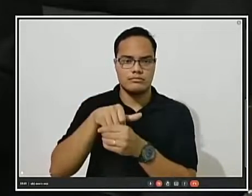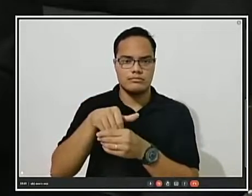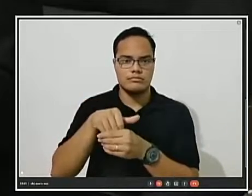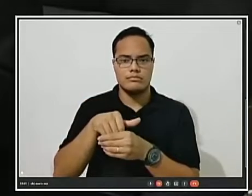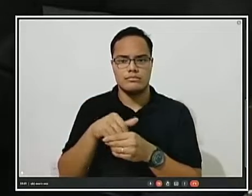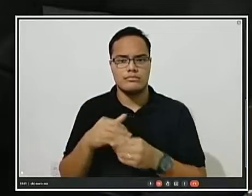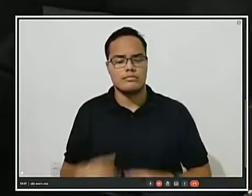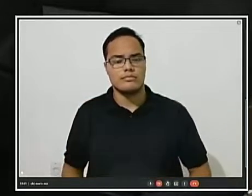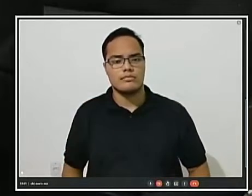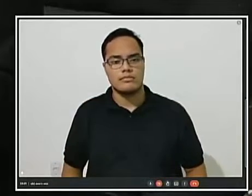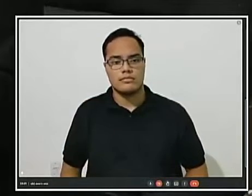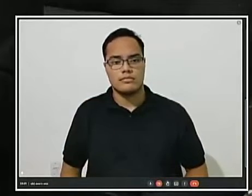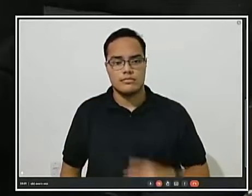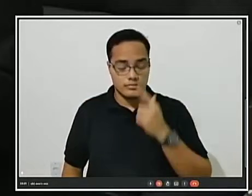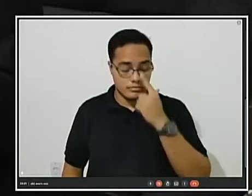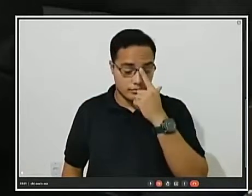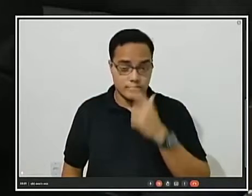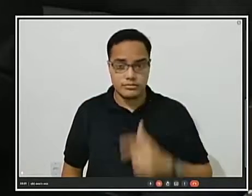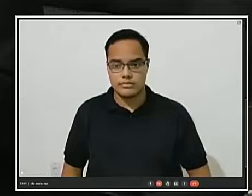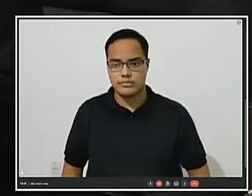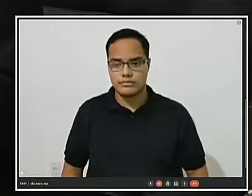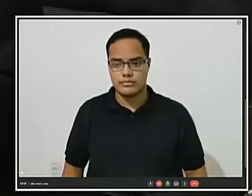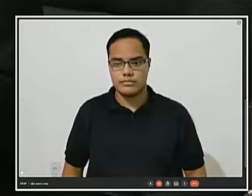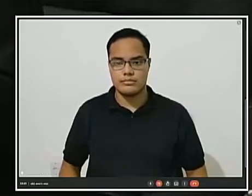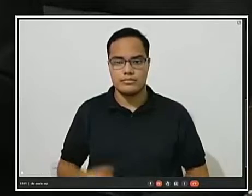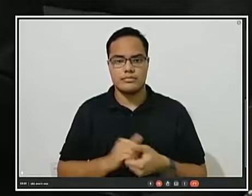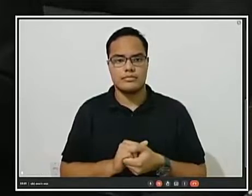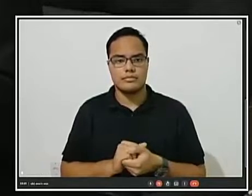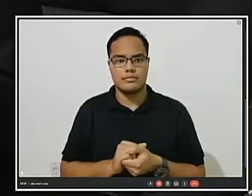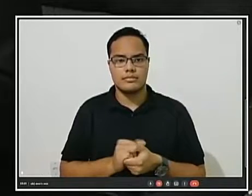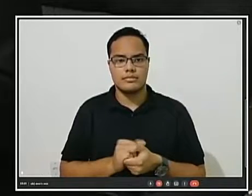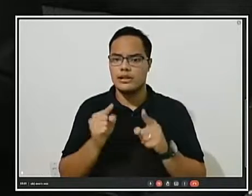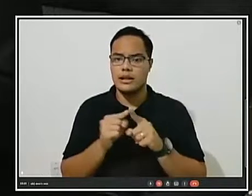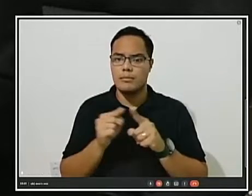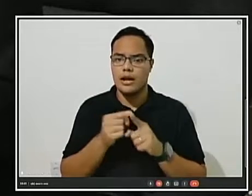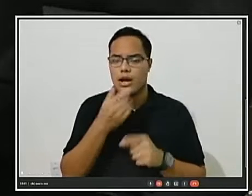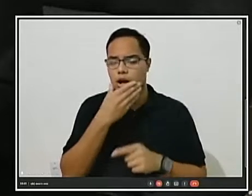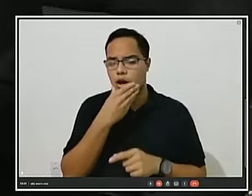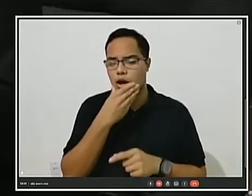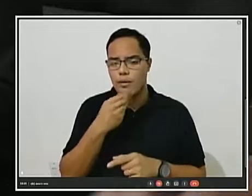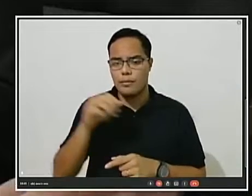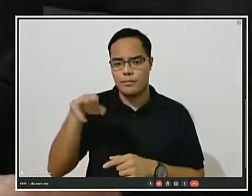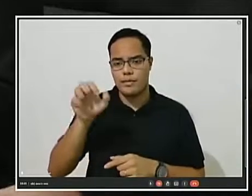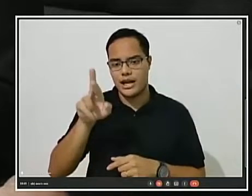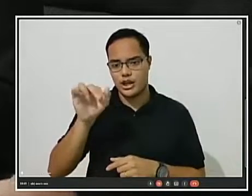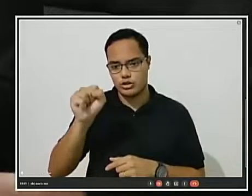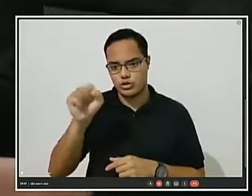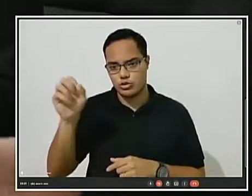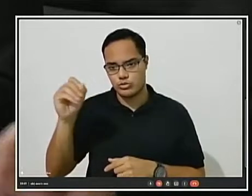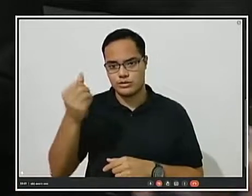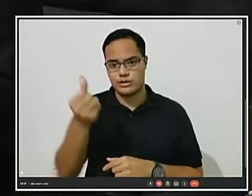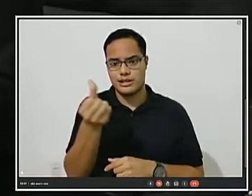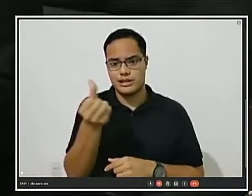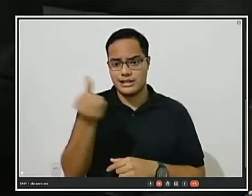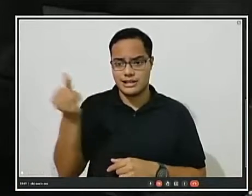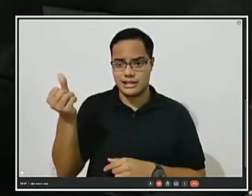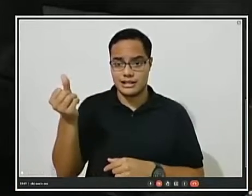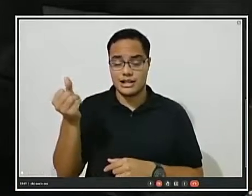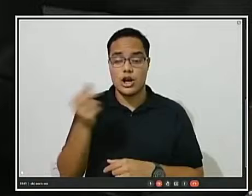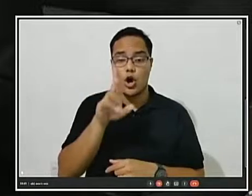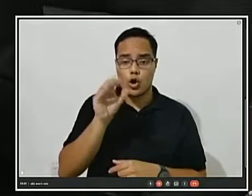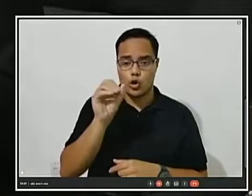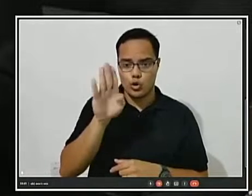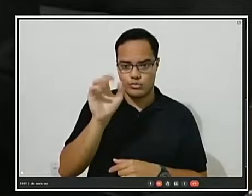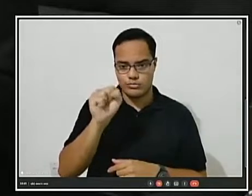pau não porque é Péricles de Mello 66 votos Robson Padilha 160 votos 1 a